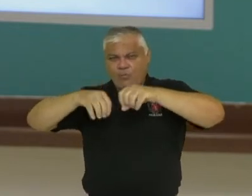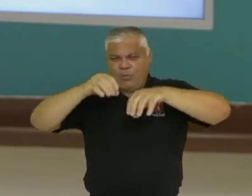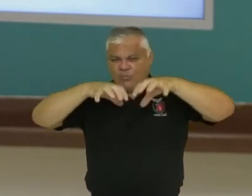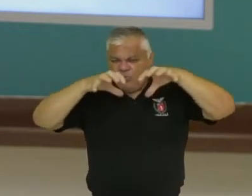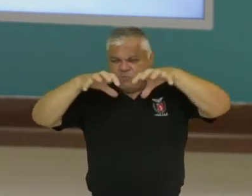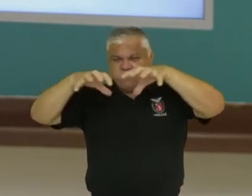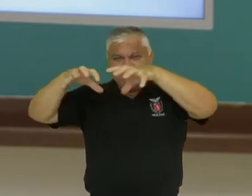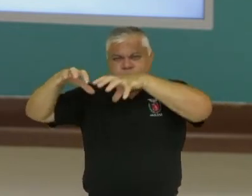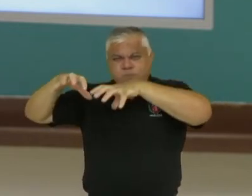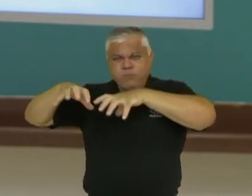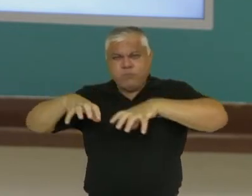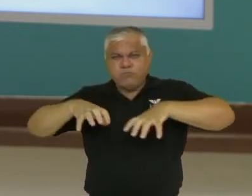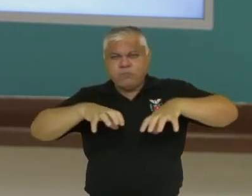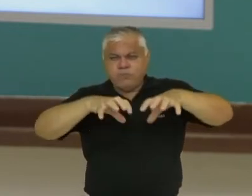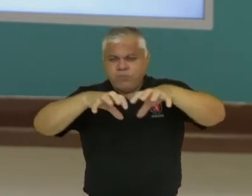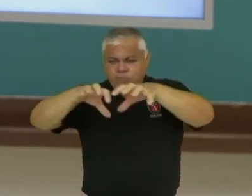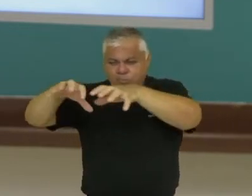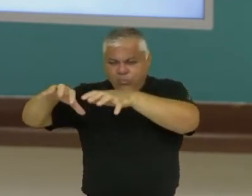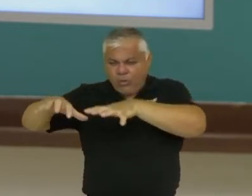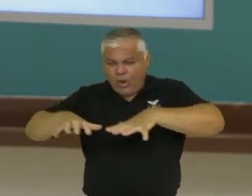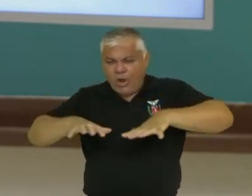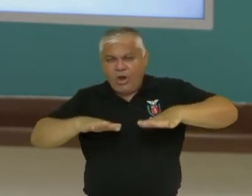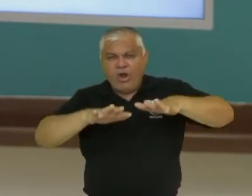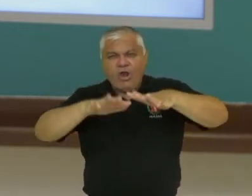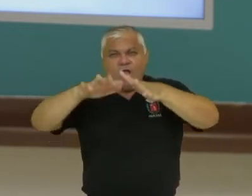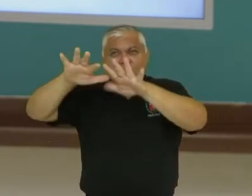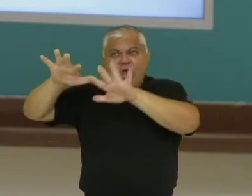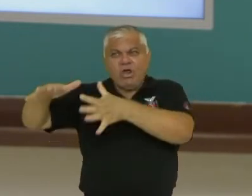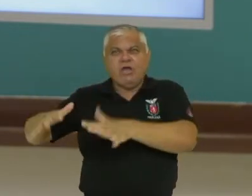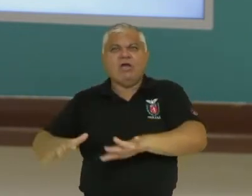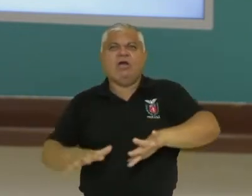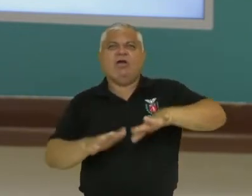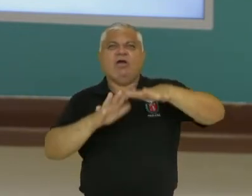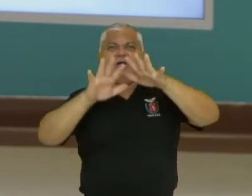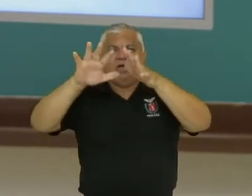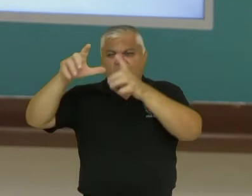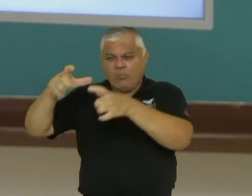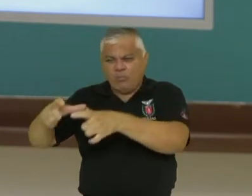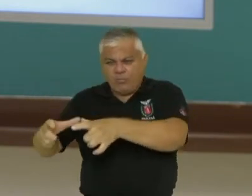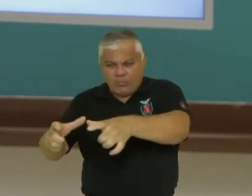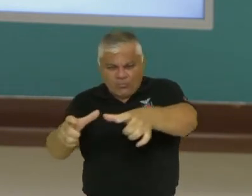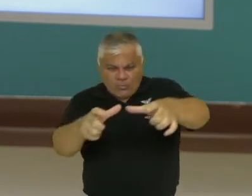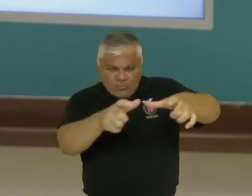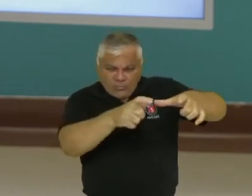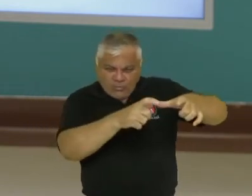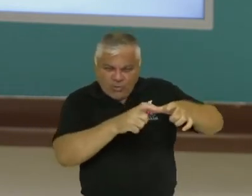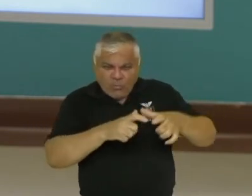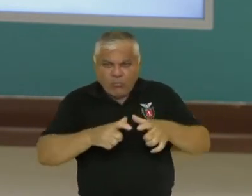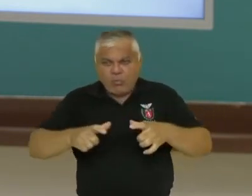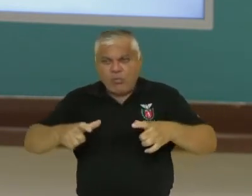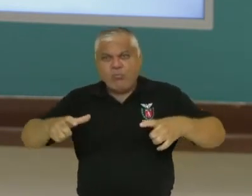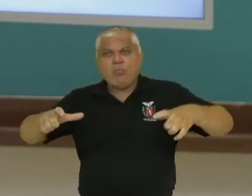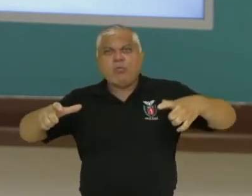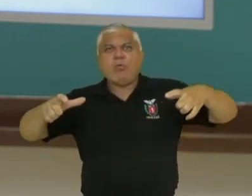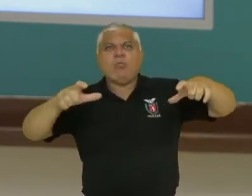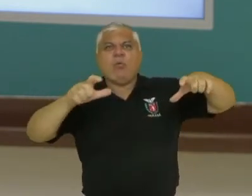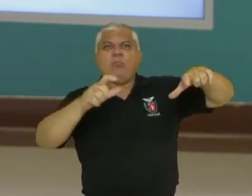na parte sólida, superficial, pequenas poças, foram aumentando de volume